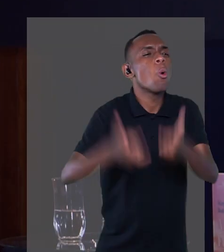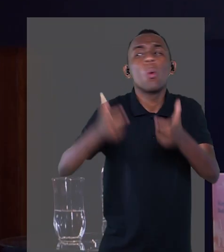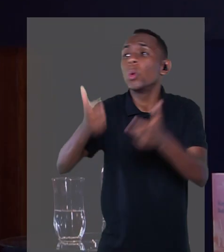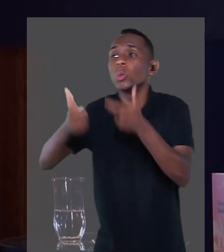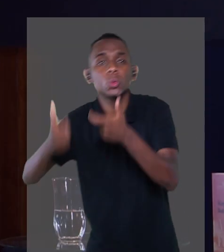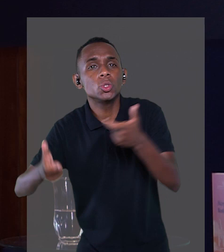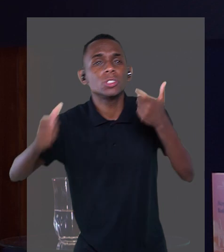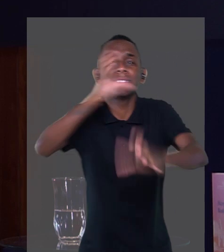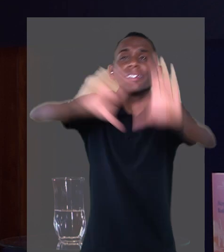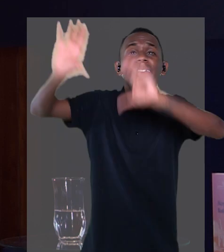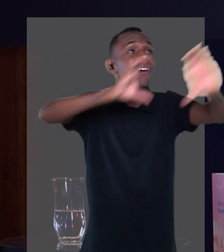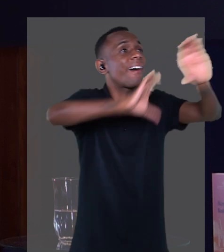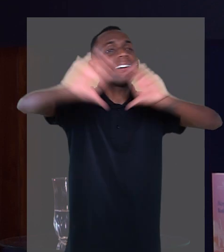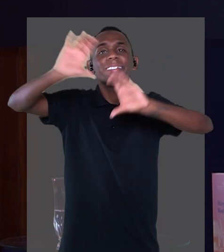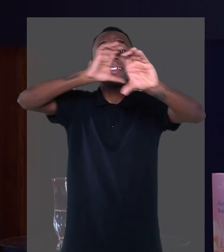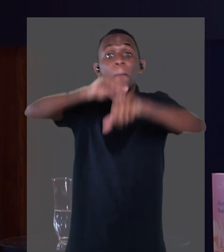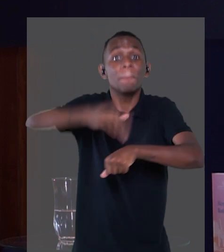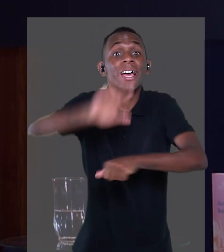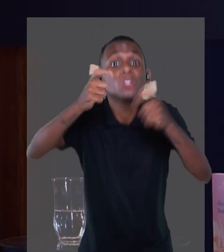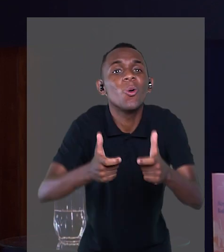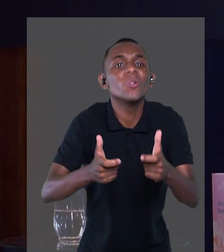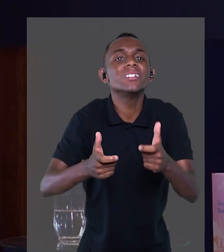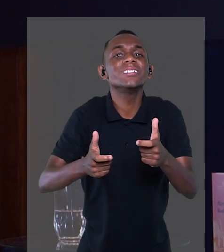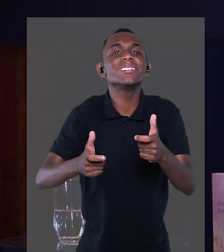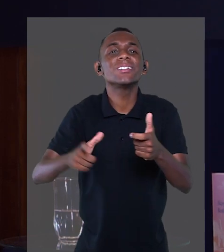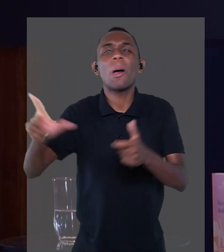aonde cantem mais os